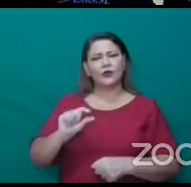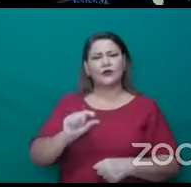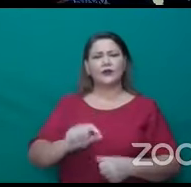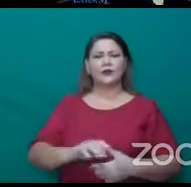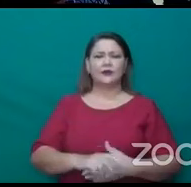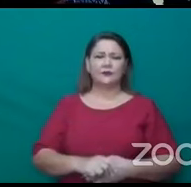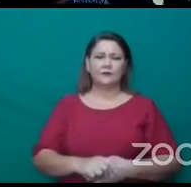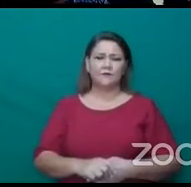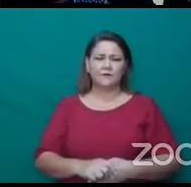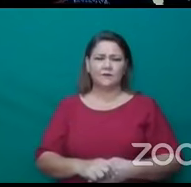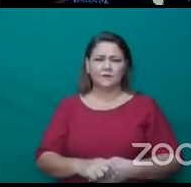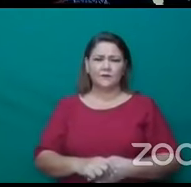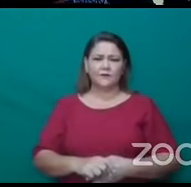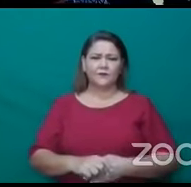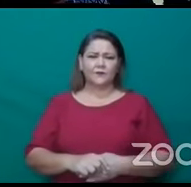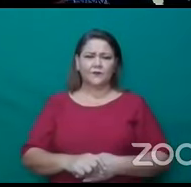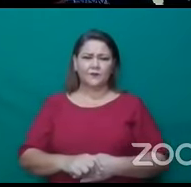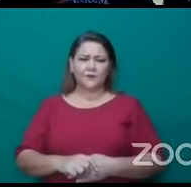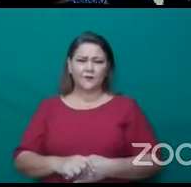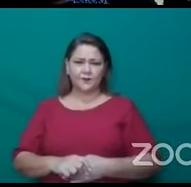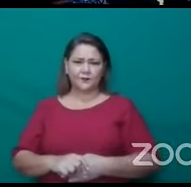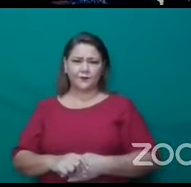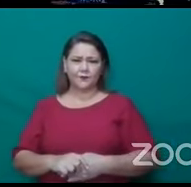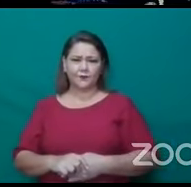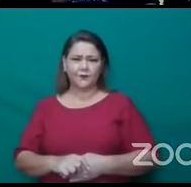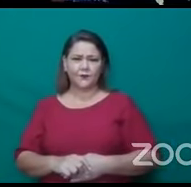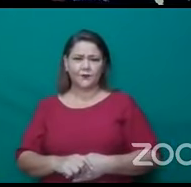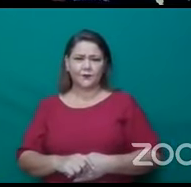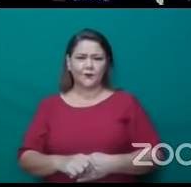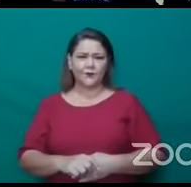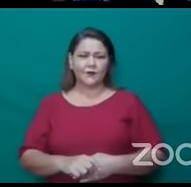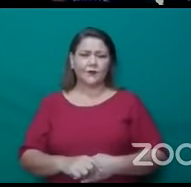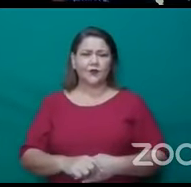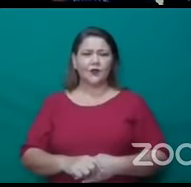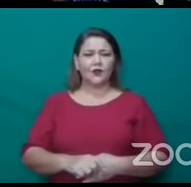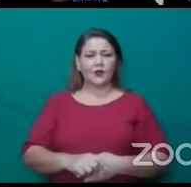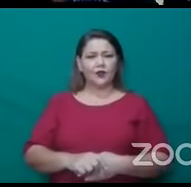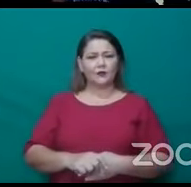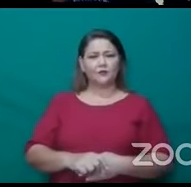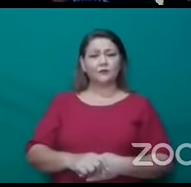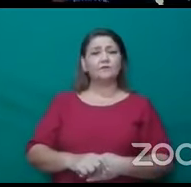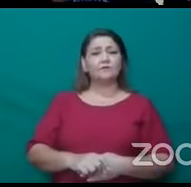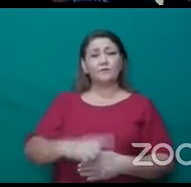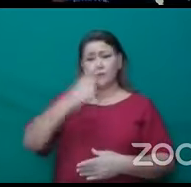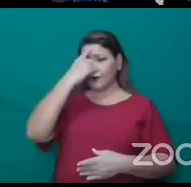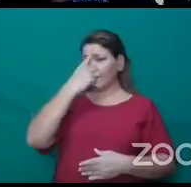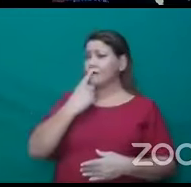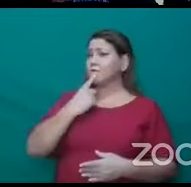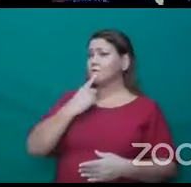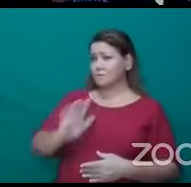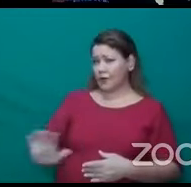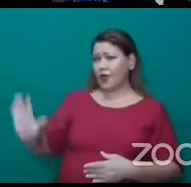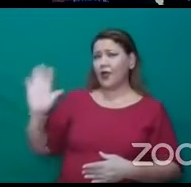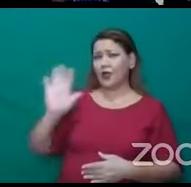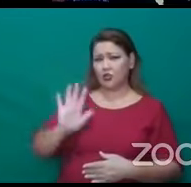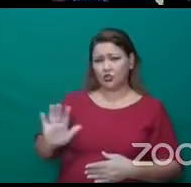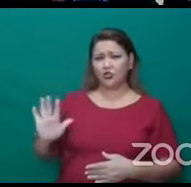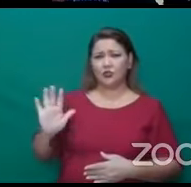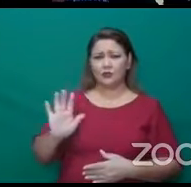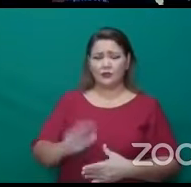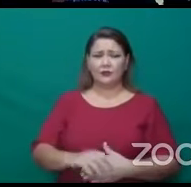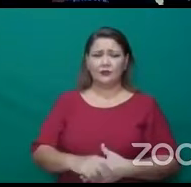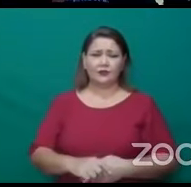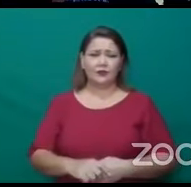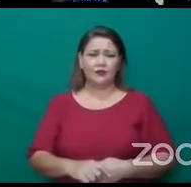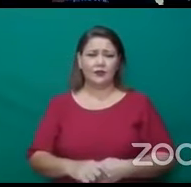uma youtuber, né? Então assim. E o slasher, ele é muito de imagem em si. Então, ele é muito plástico. A gente gosta muito de